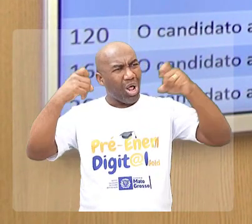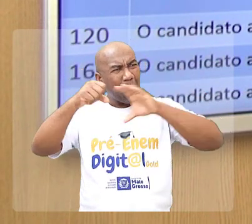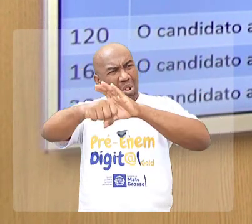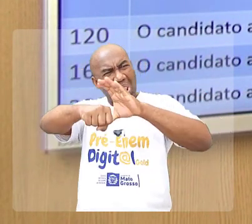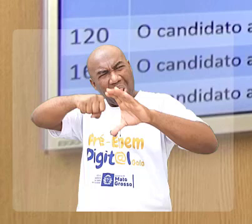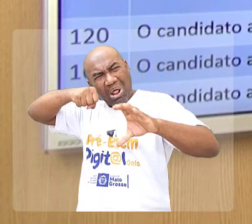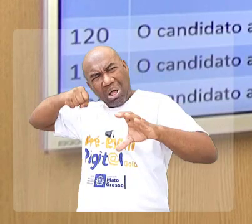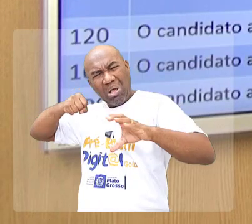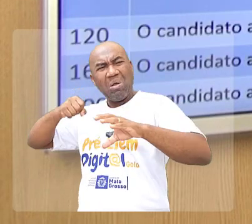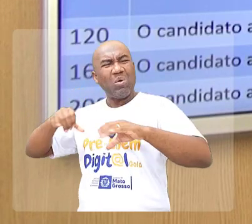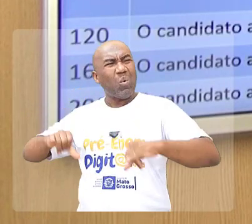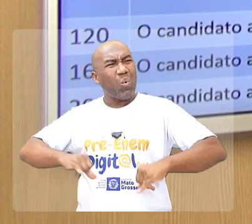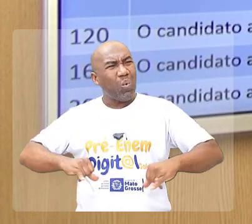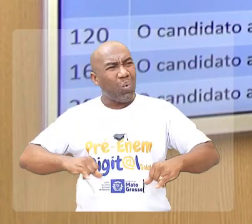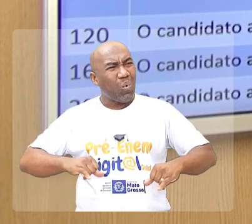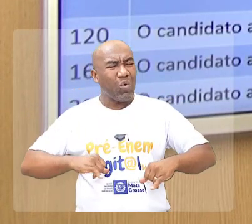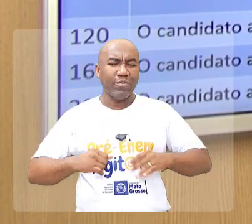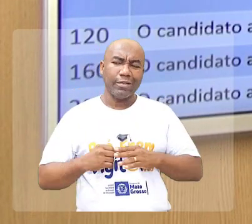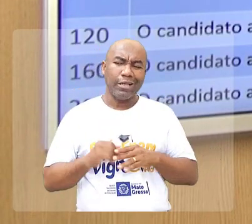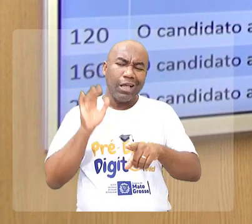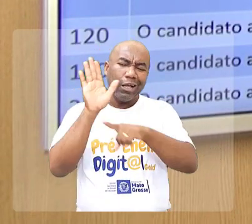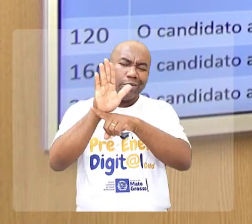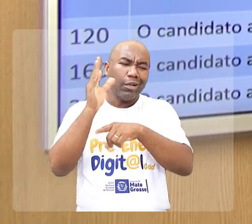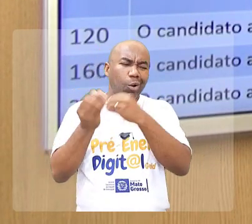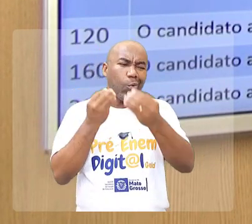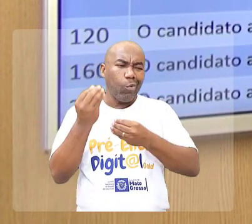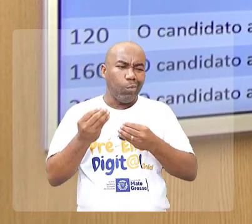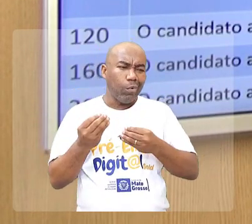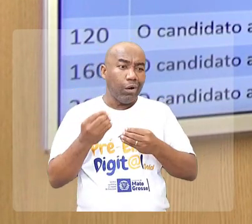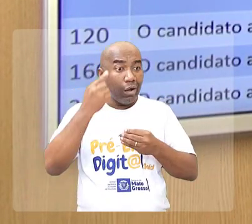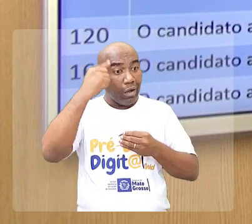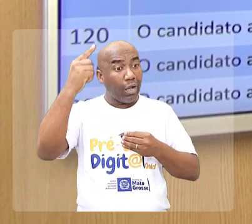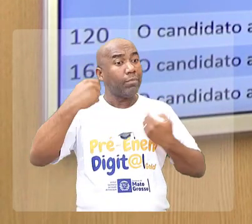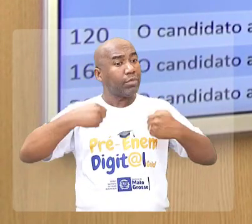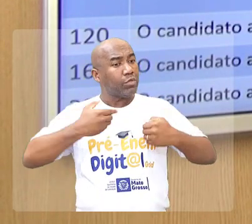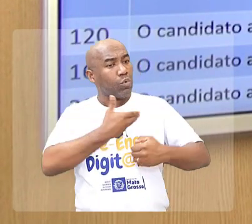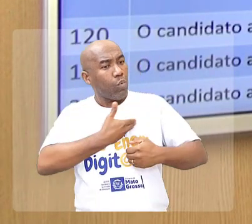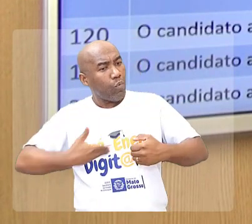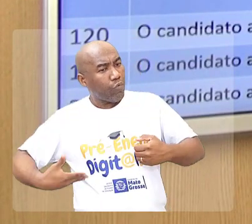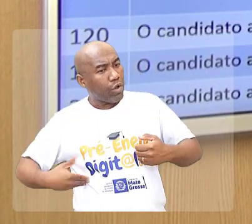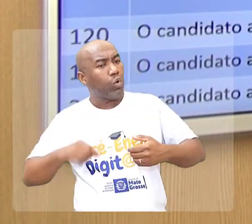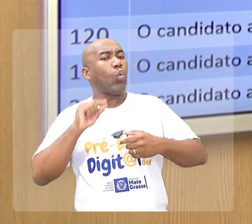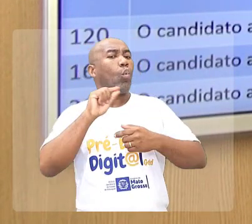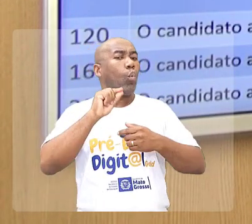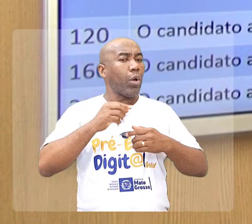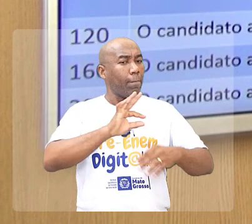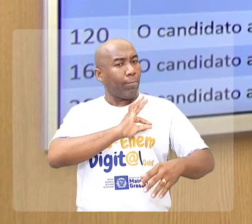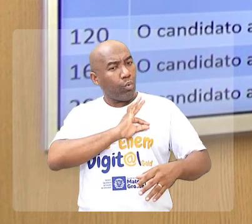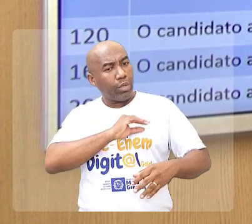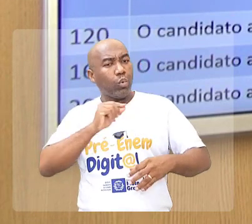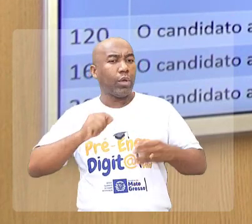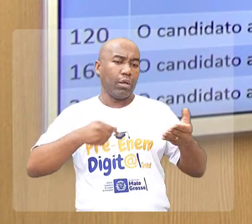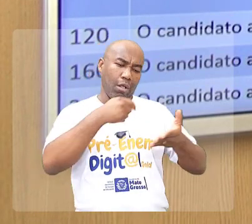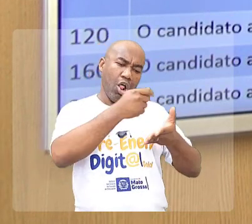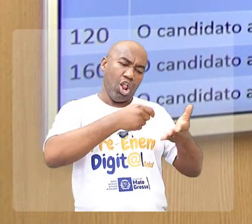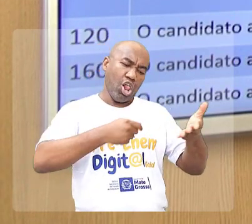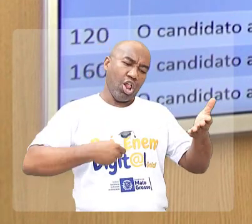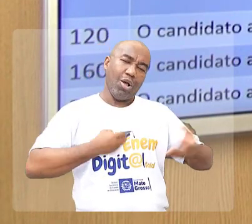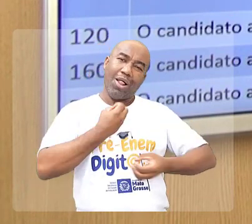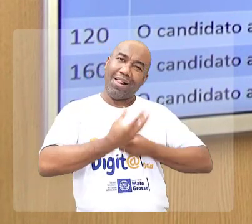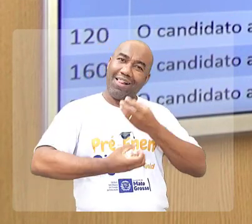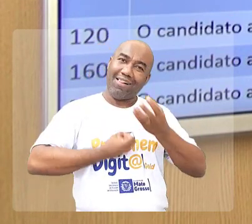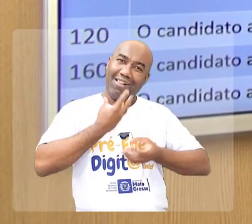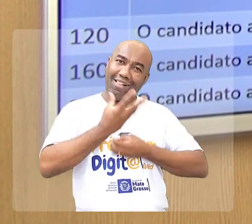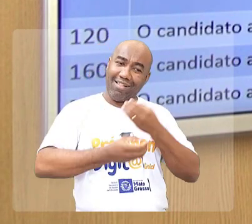a longo prazo, ok? Agora, ainda de olho aqui na tela, perceba o seguinte, quem tira